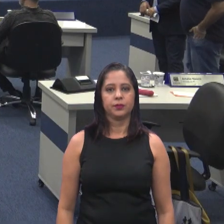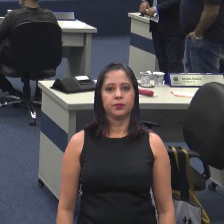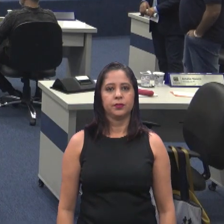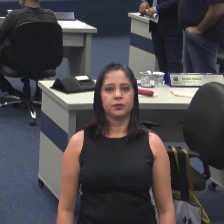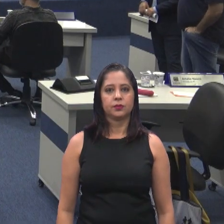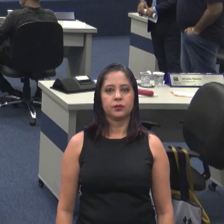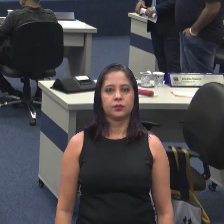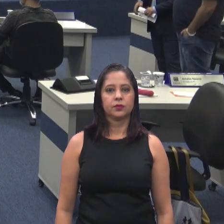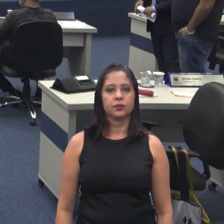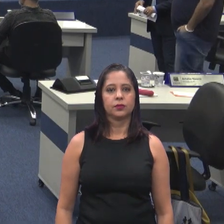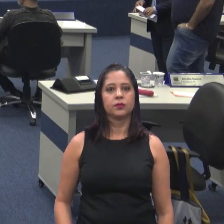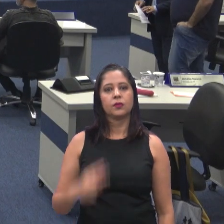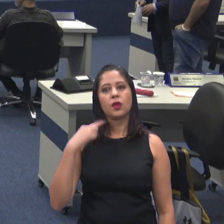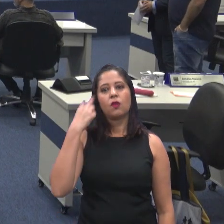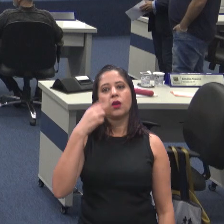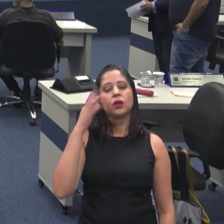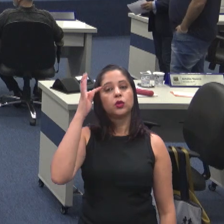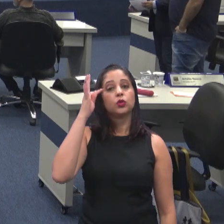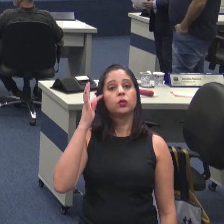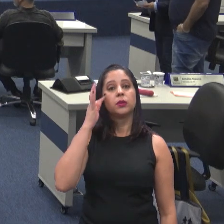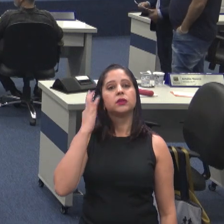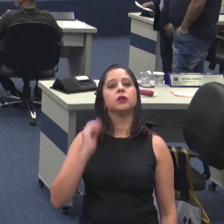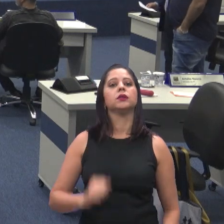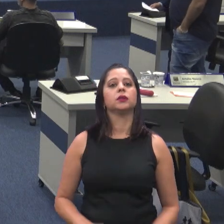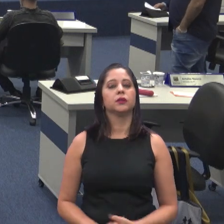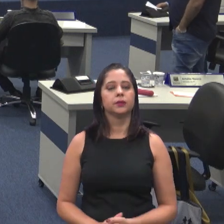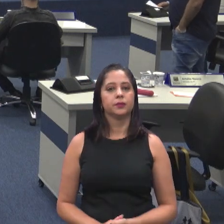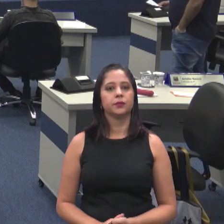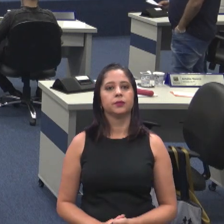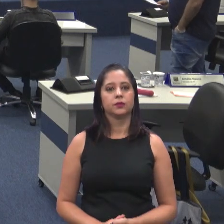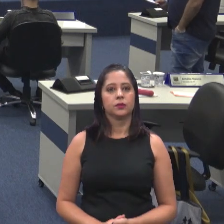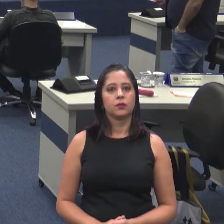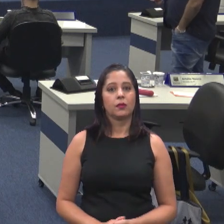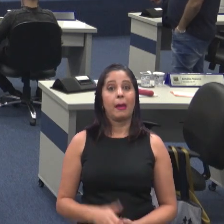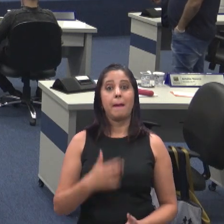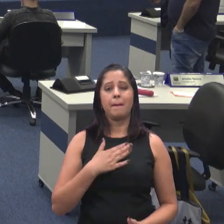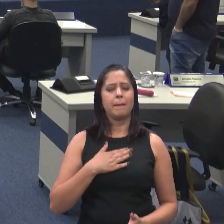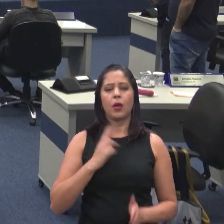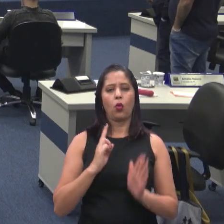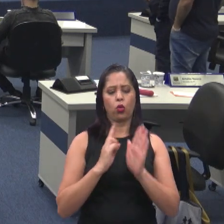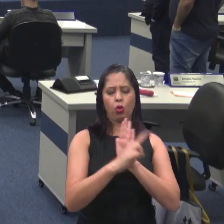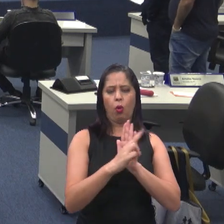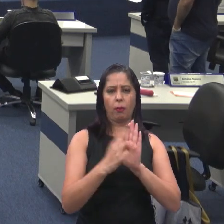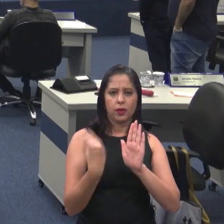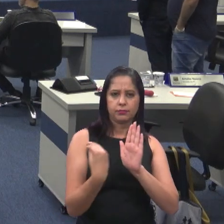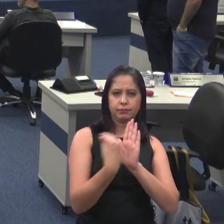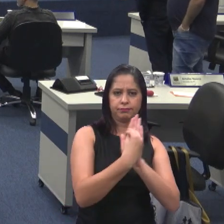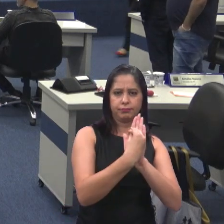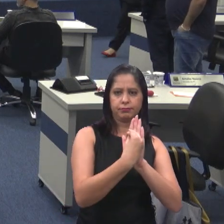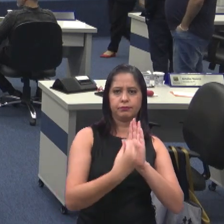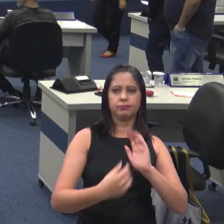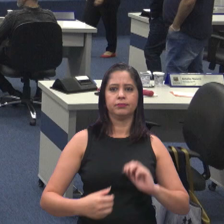Com a palavra, vereador Tomás Henrique. Presidente, apenas para colocar o meu nome à disposição da frente.